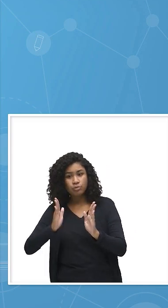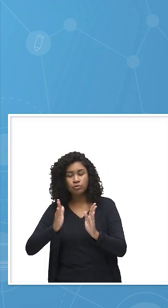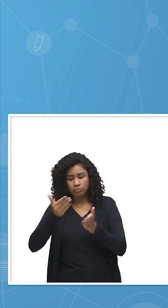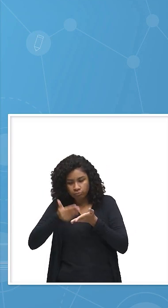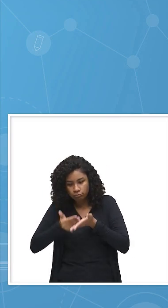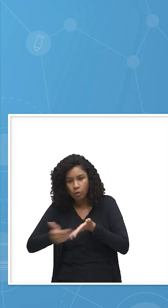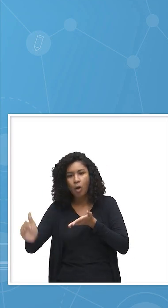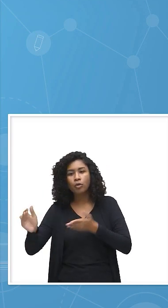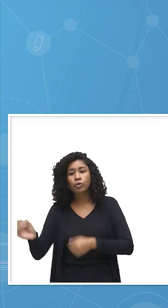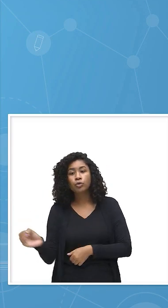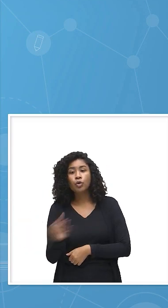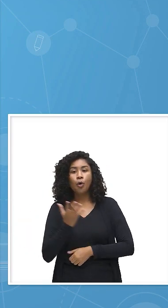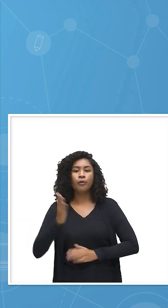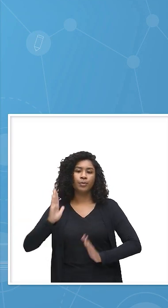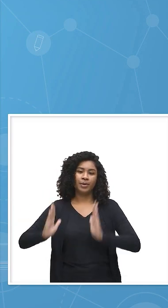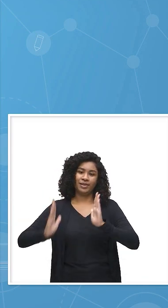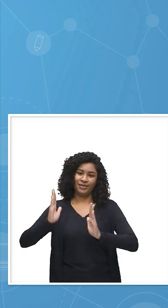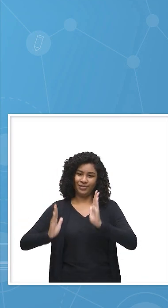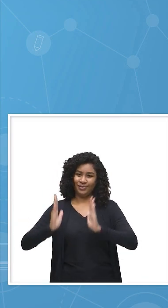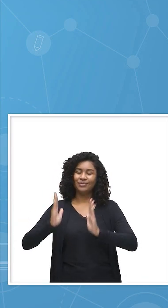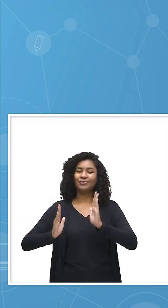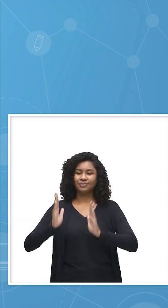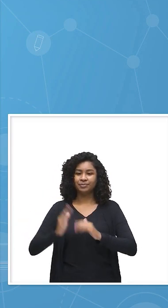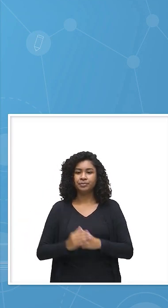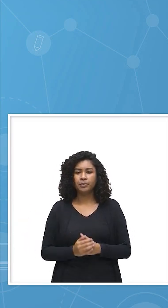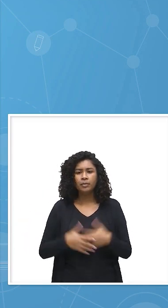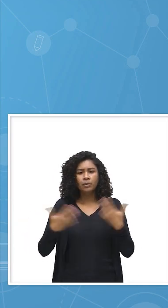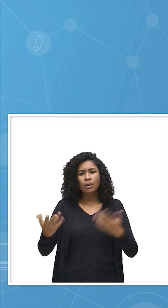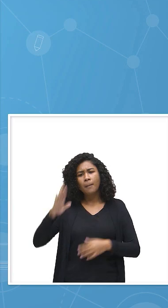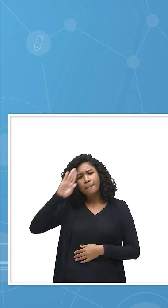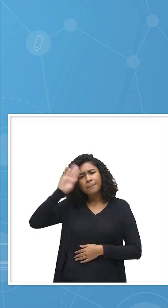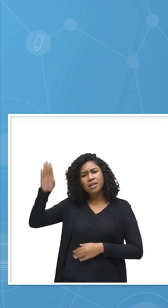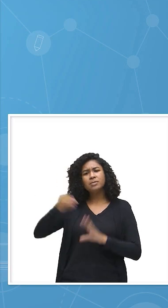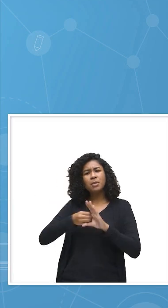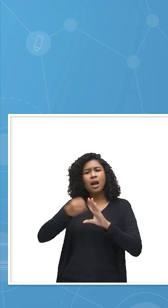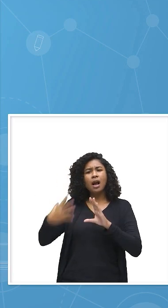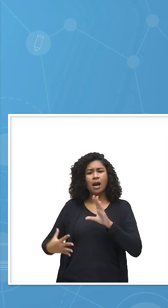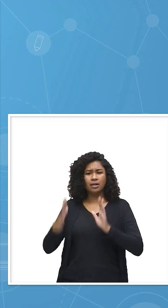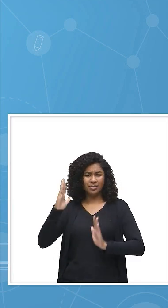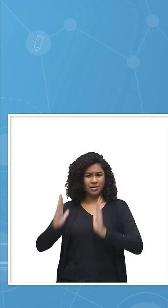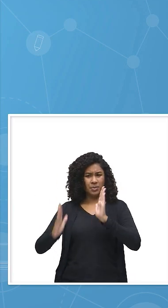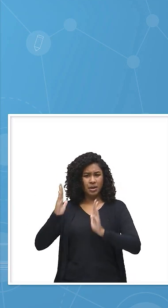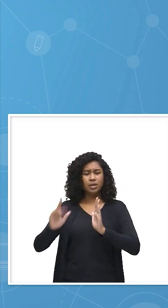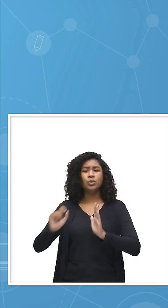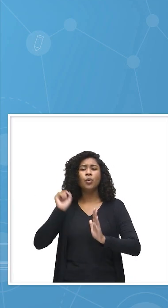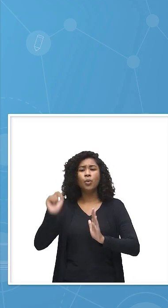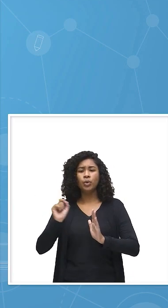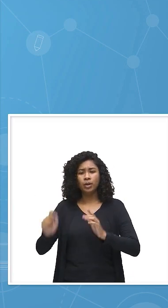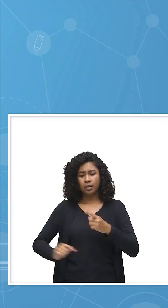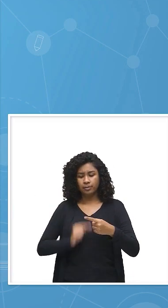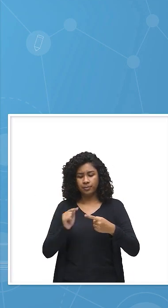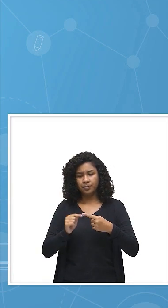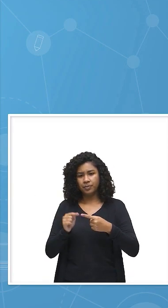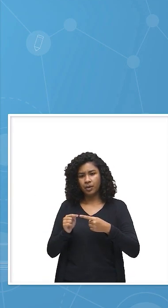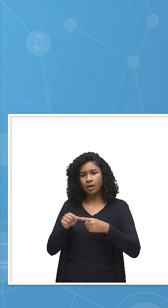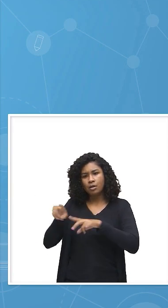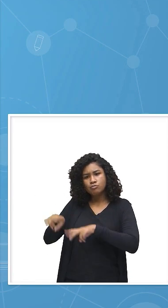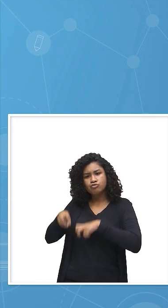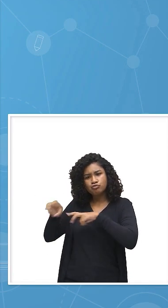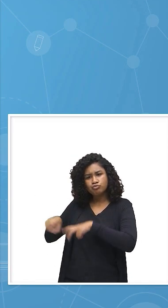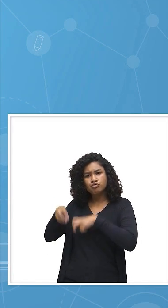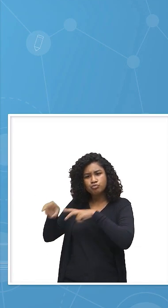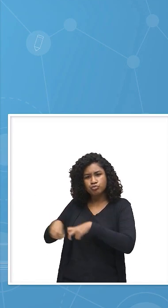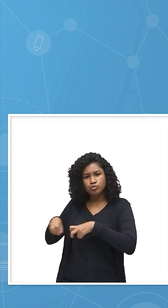desse Neolítico a agricultura, que está aqui, que marca essa passagem. O que mais que a gente vai ver ainda mais à frente?